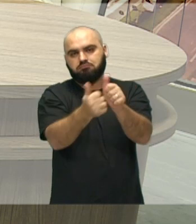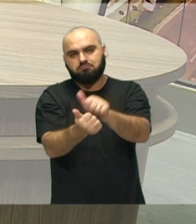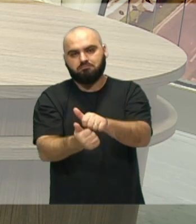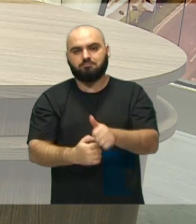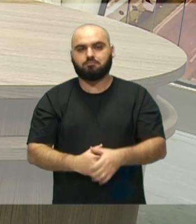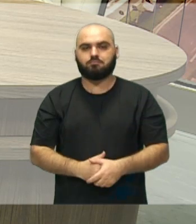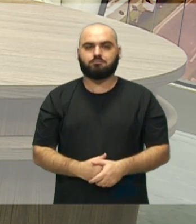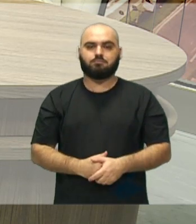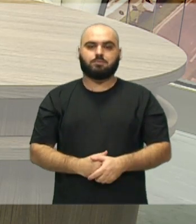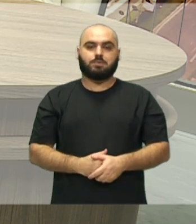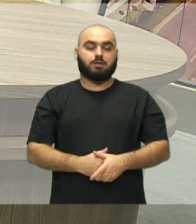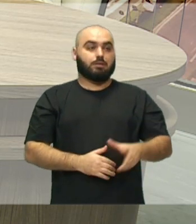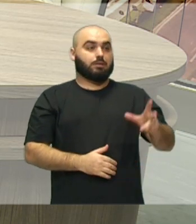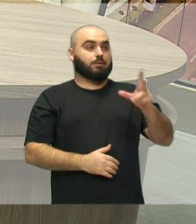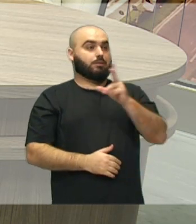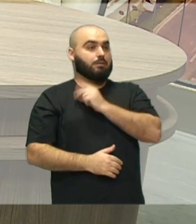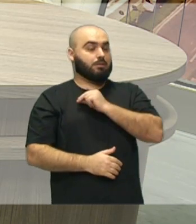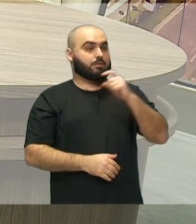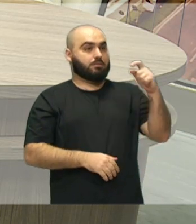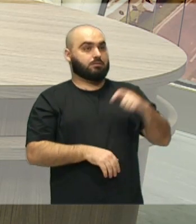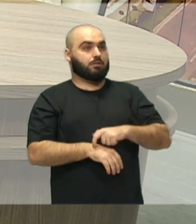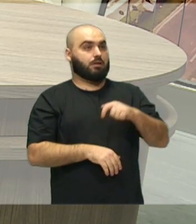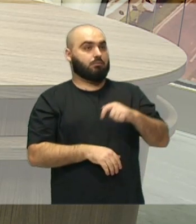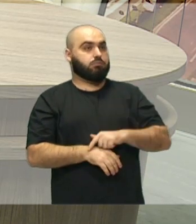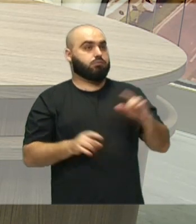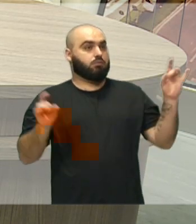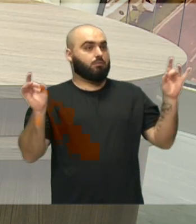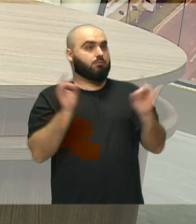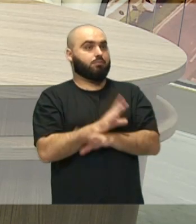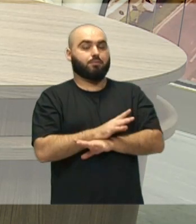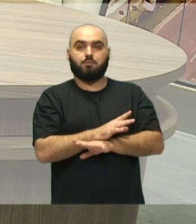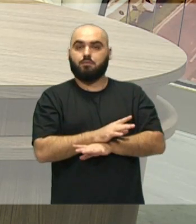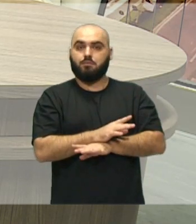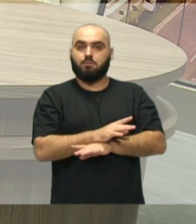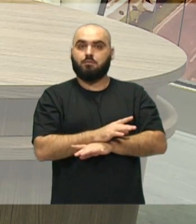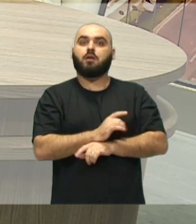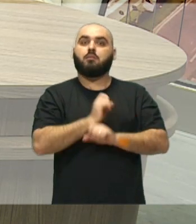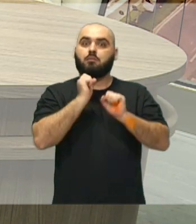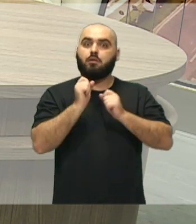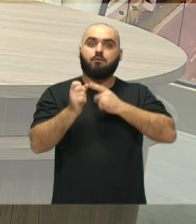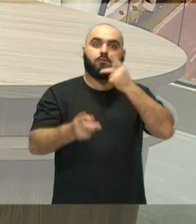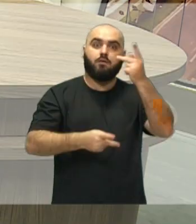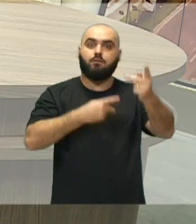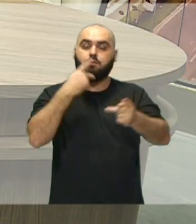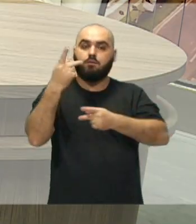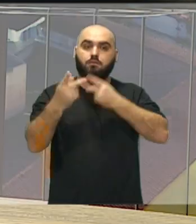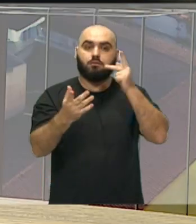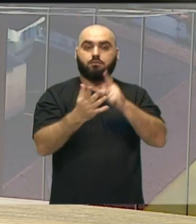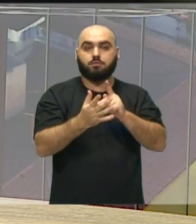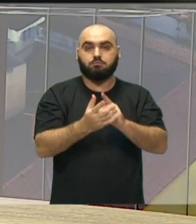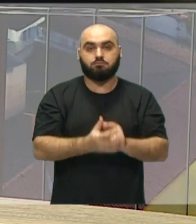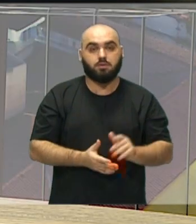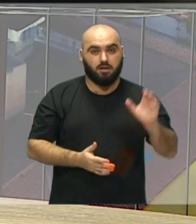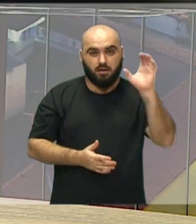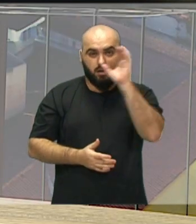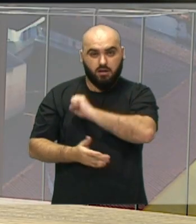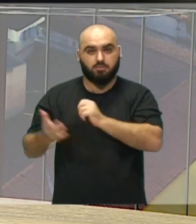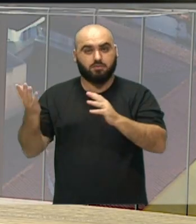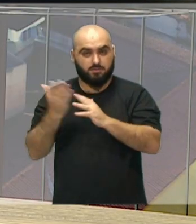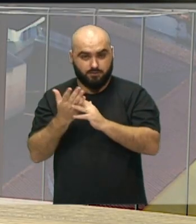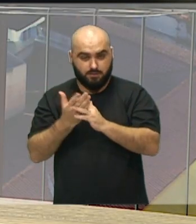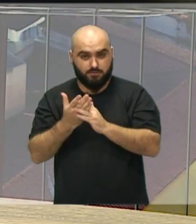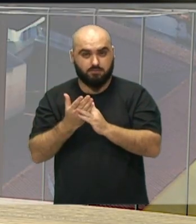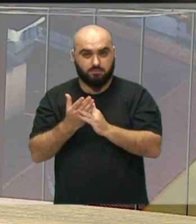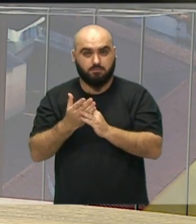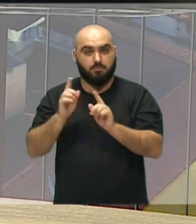Nossa, nosso tempo agora no segundo bloco parece que voou. A gente poderia ficar falando um monte aqui. A gente vai fazer mais um pequeno